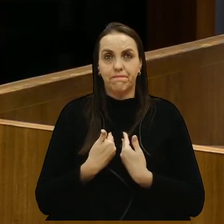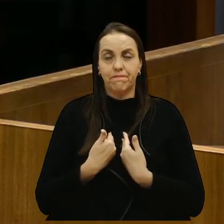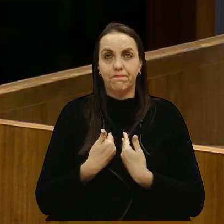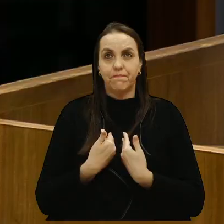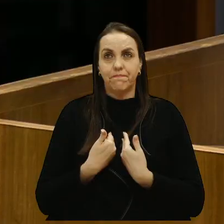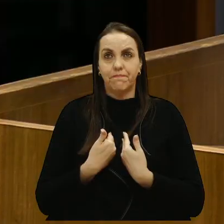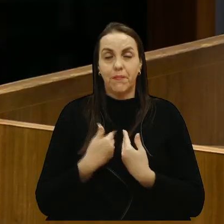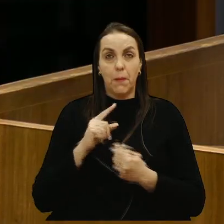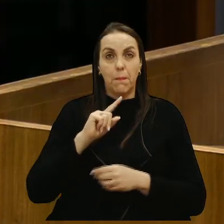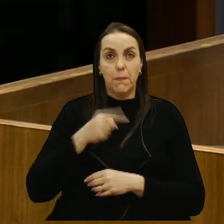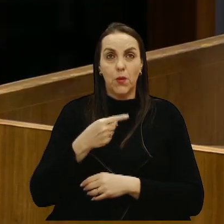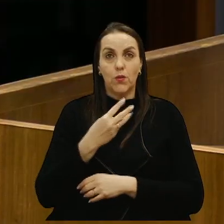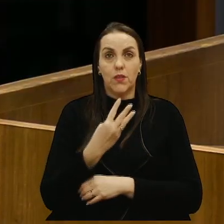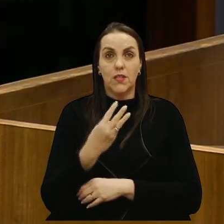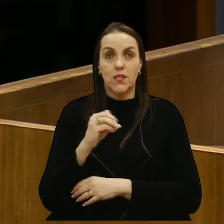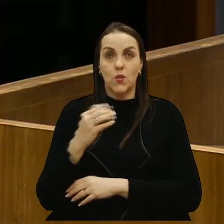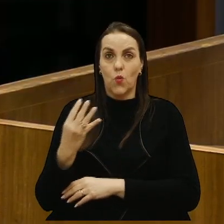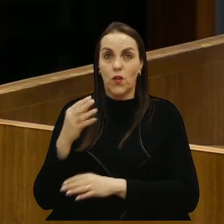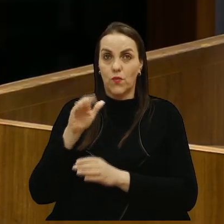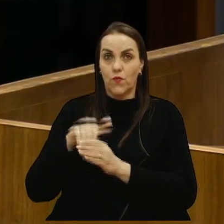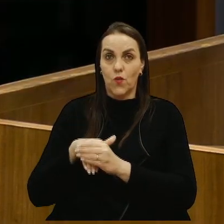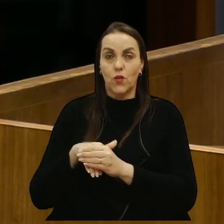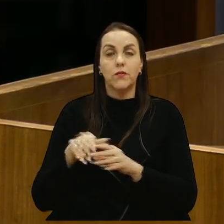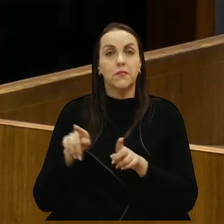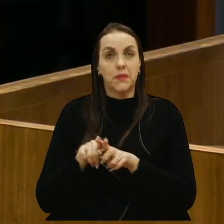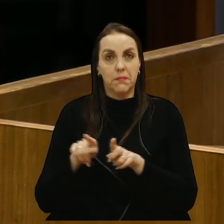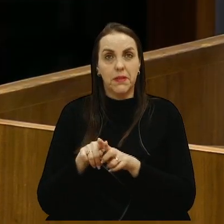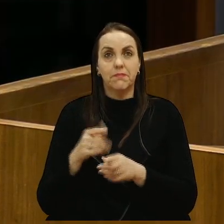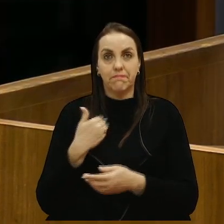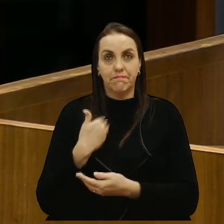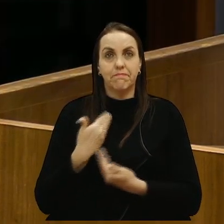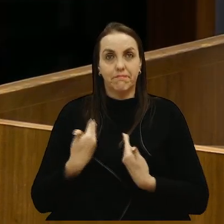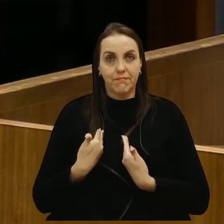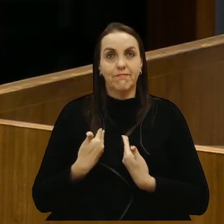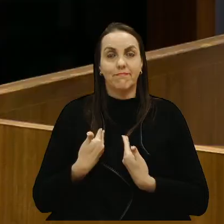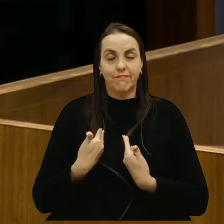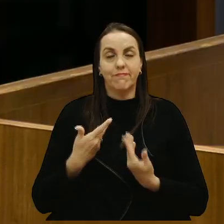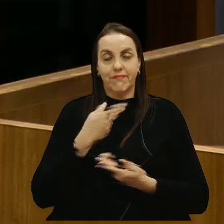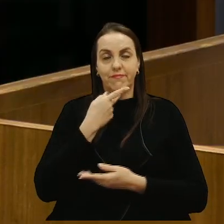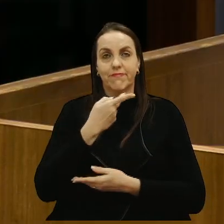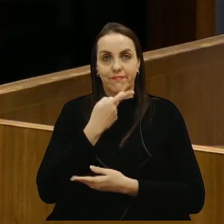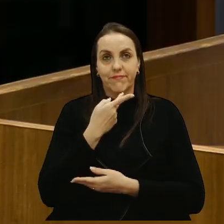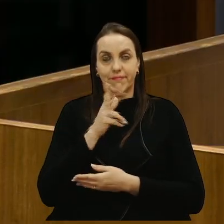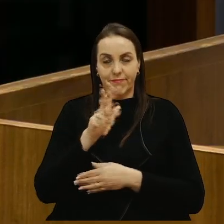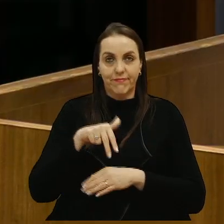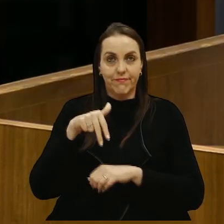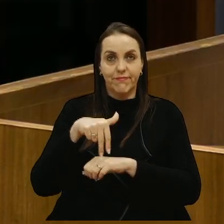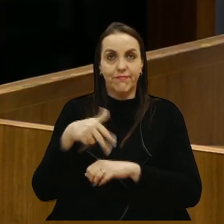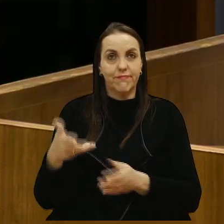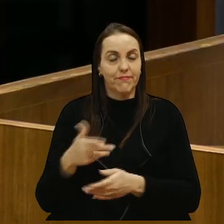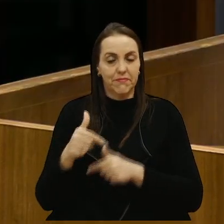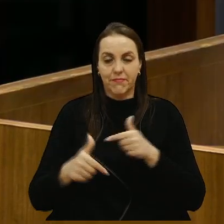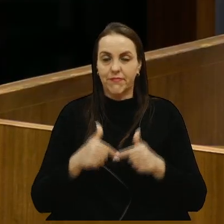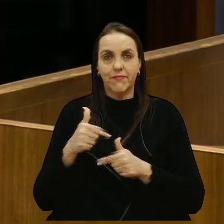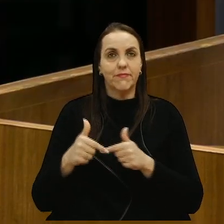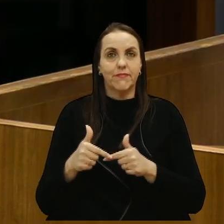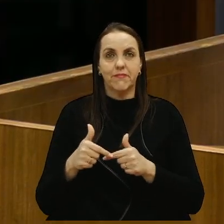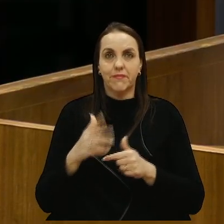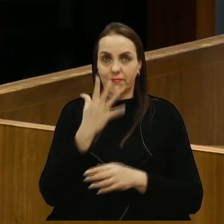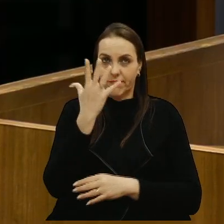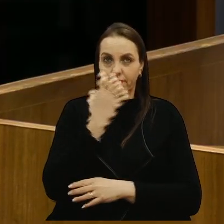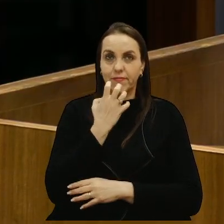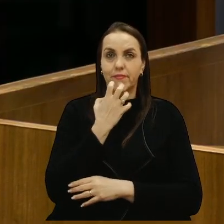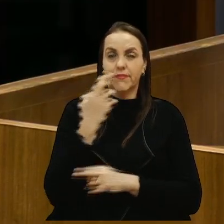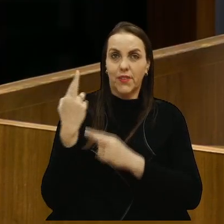aos 1.304 votos que eu tive, dizer que a gente está aqui para trabalhar, fazer um trabalho sério,